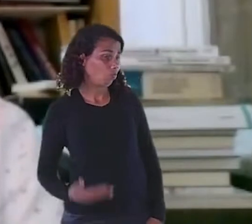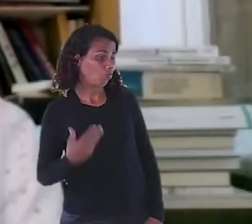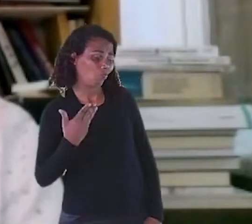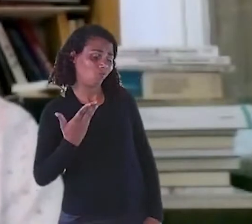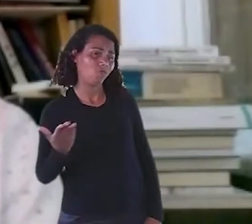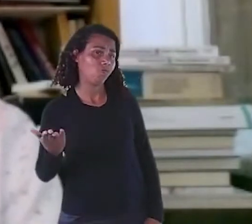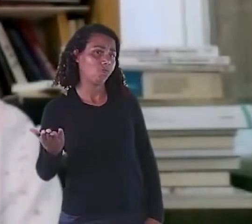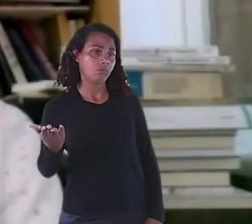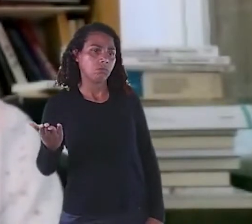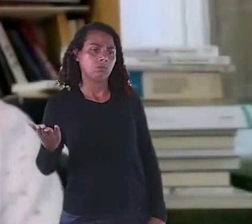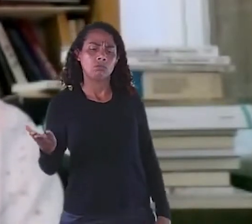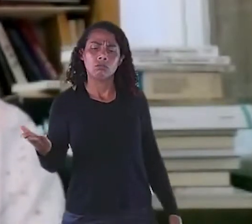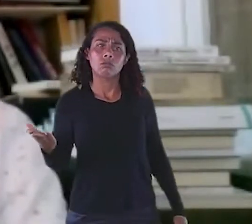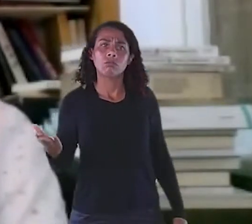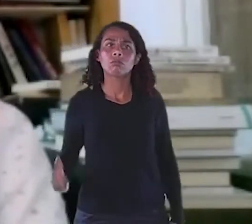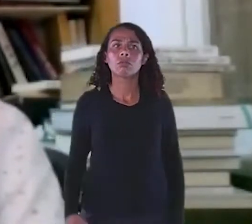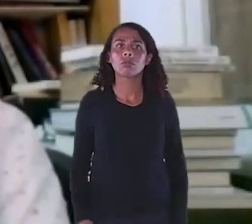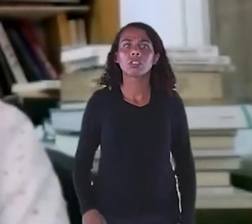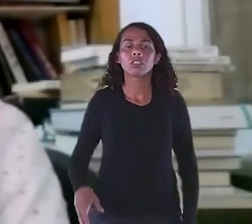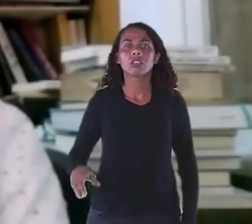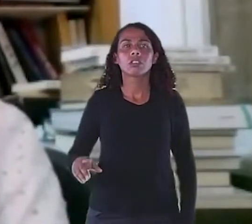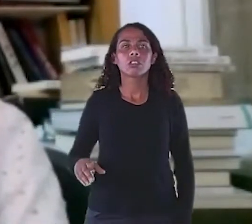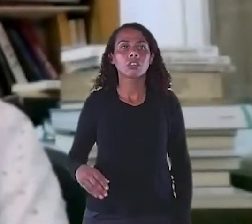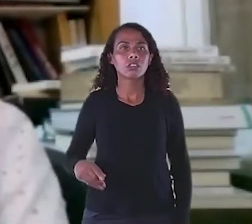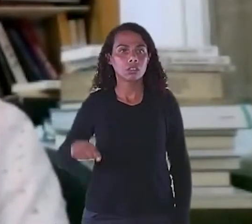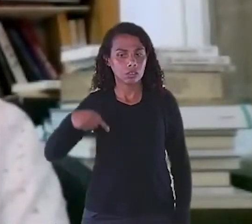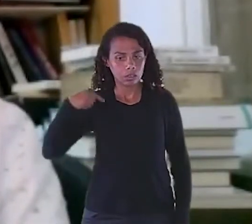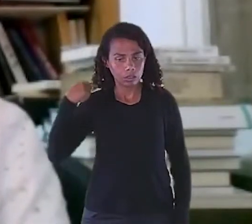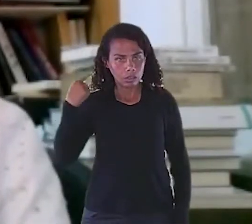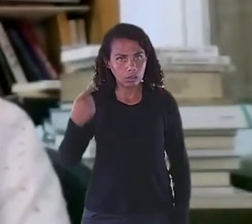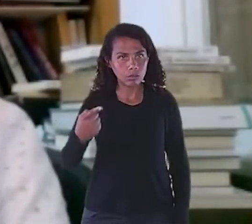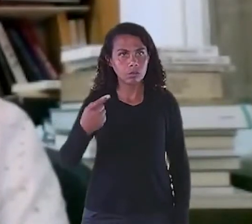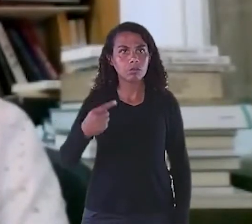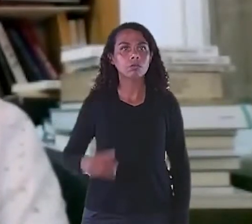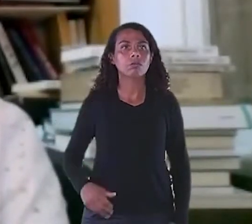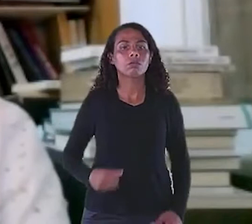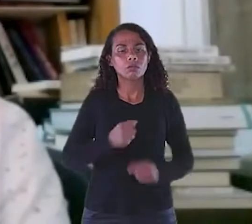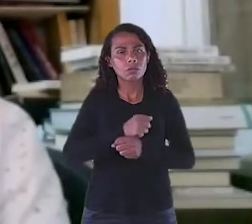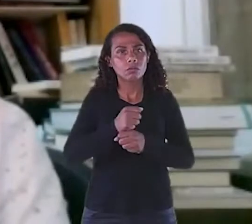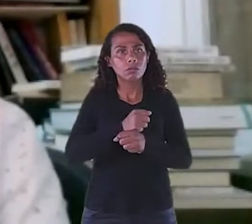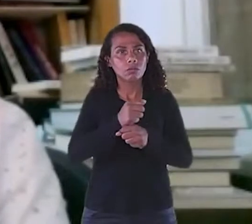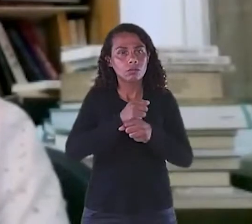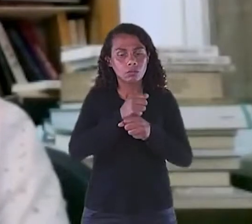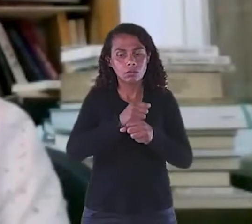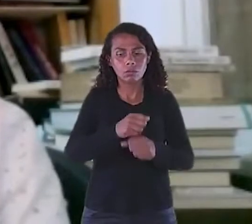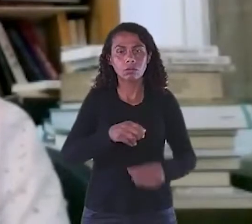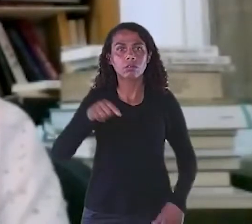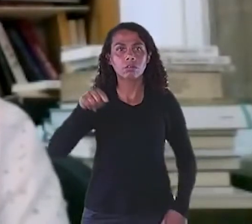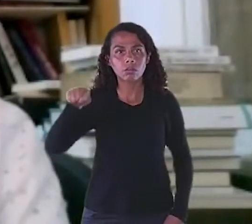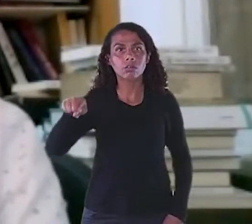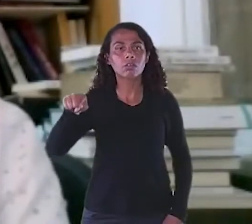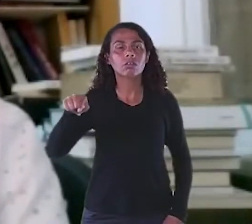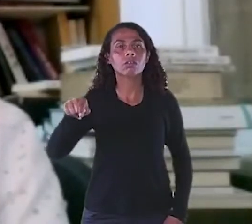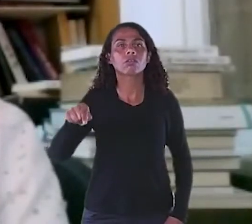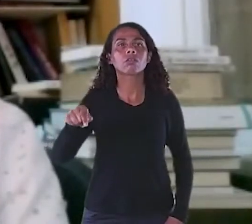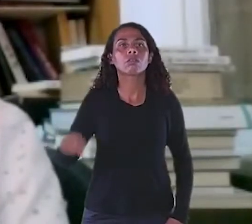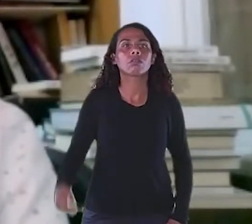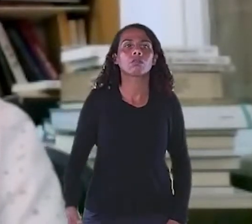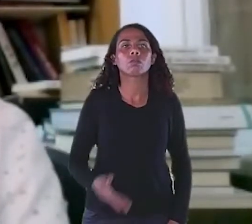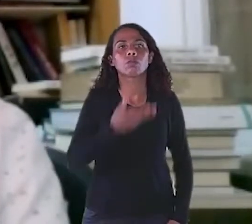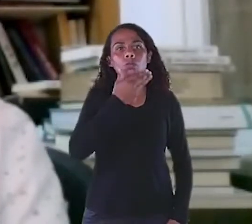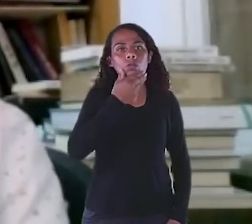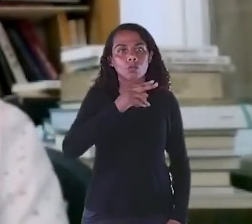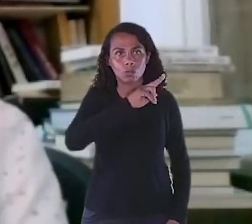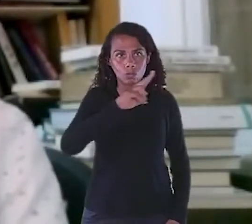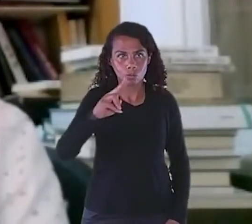Bom, muitos anos mais tarde, depois da morte do Murilo, eu contei isso numa entrevista e